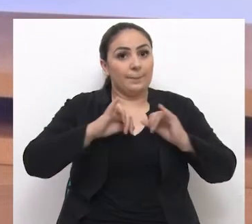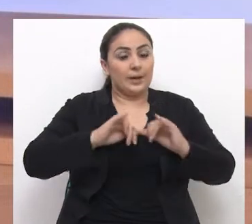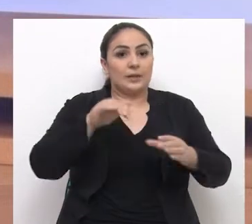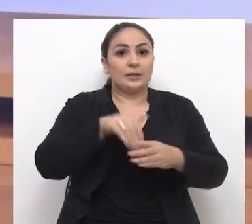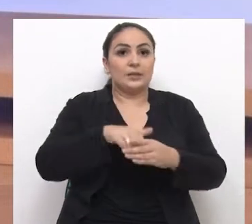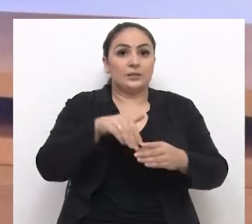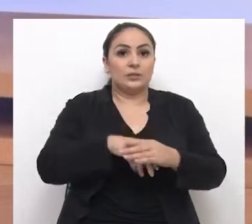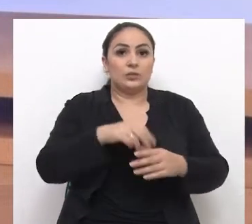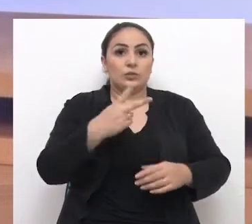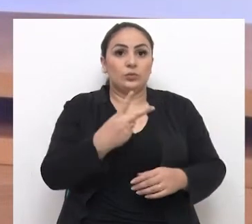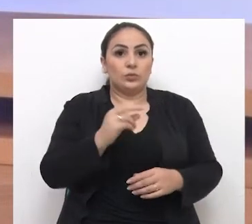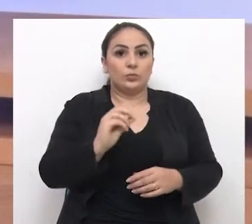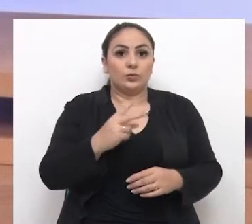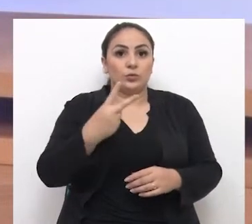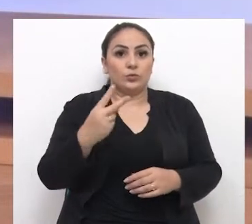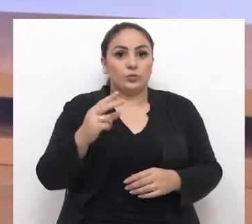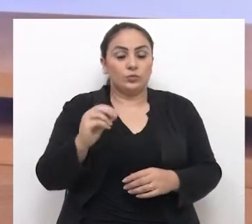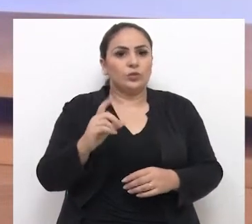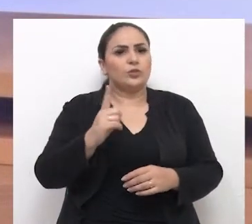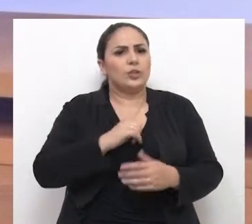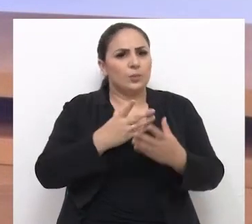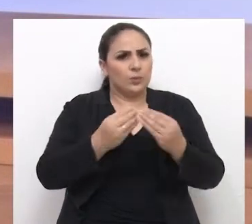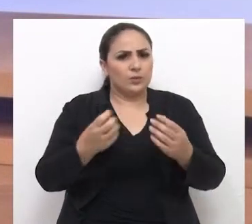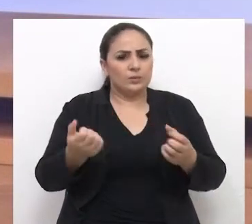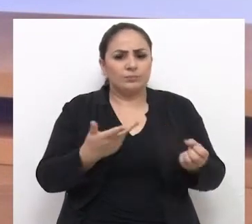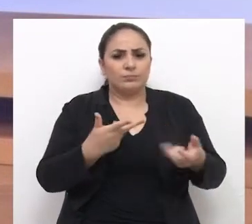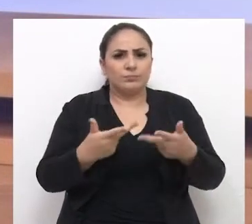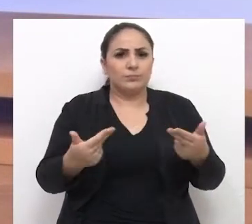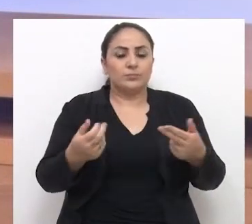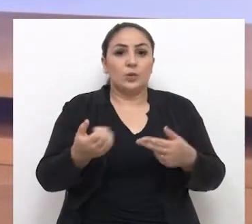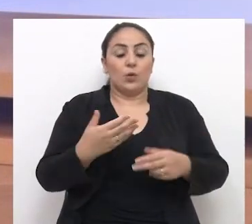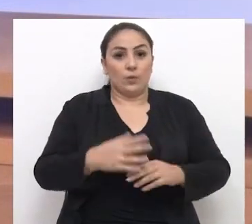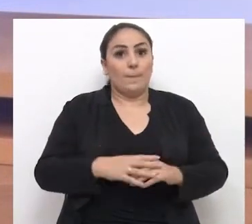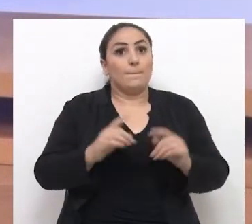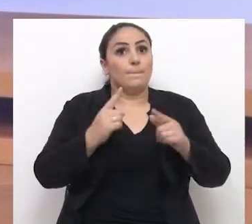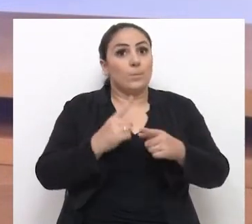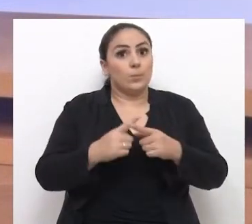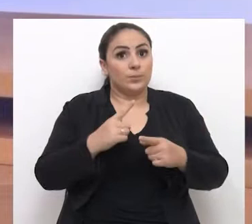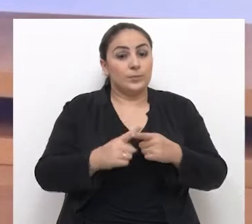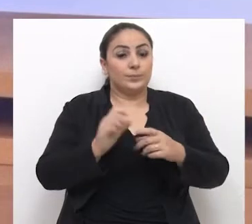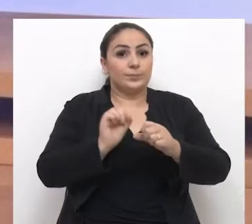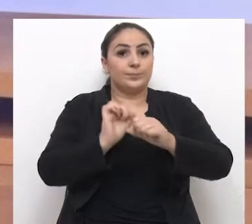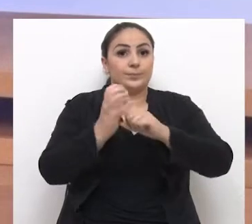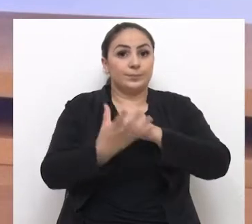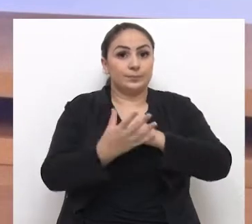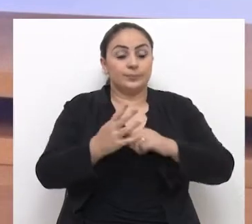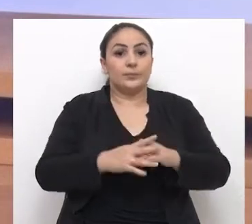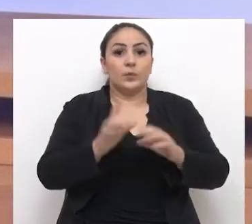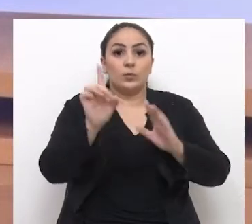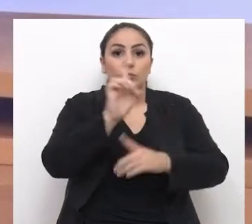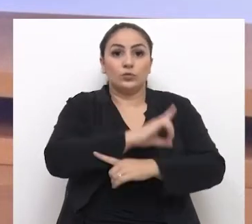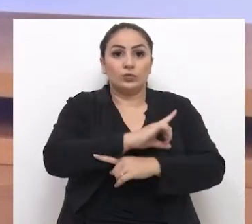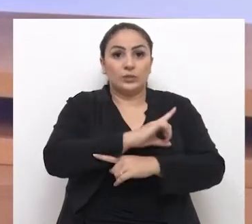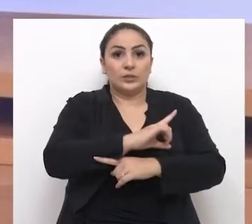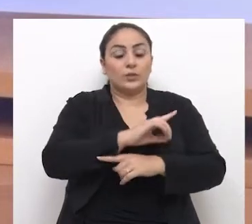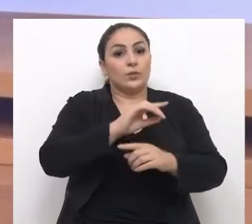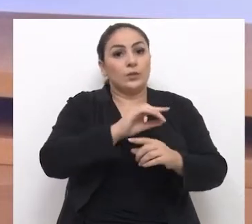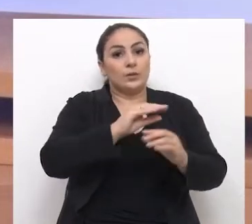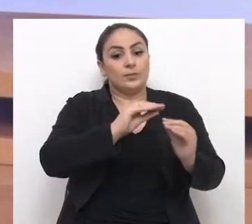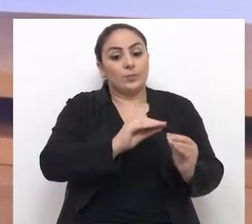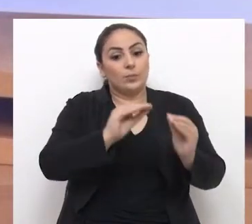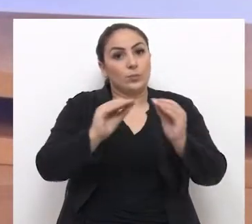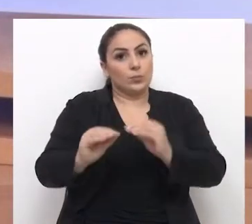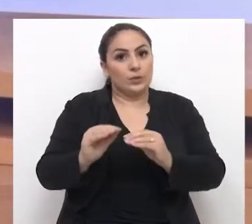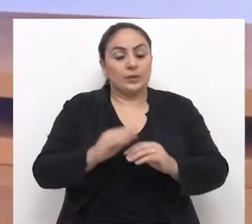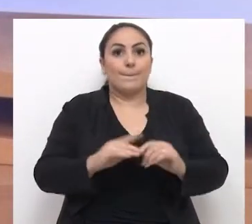A campanha eleitoral de 2020 tem muitas novidades. Por causa da pandemia, a data do pleito